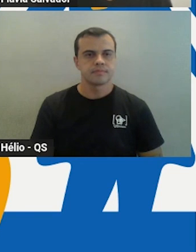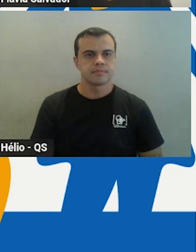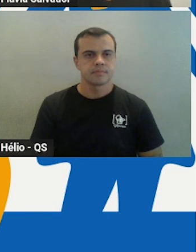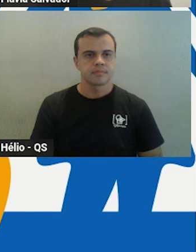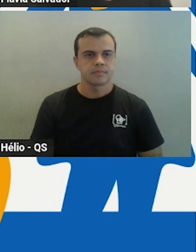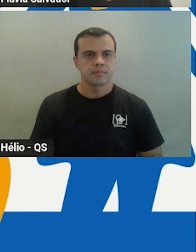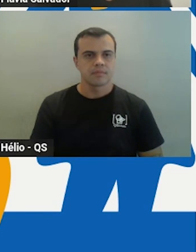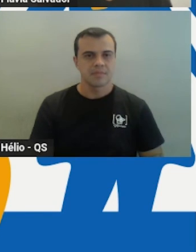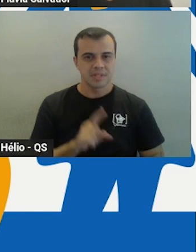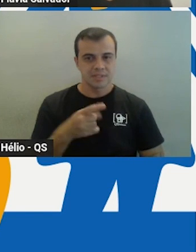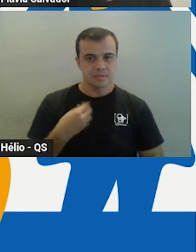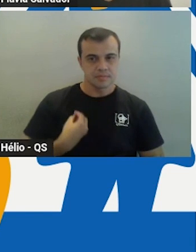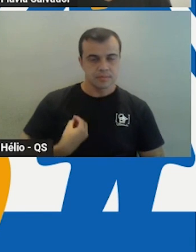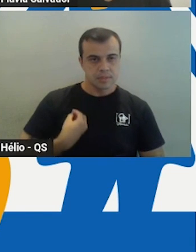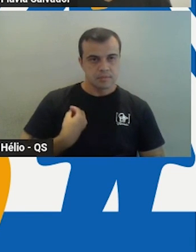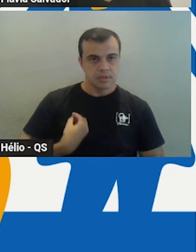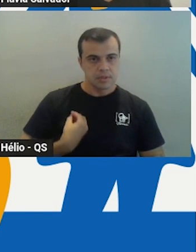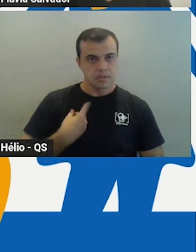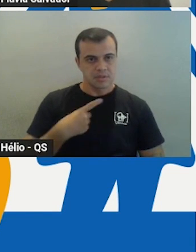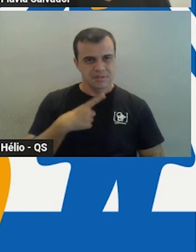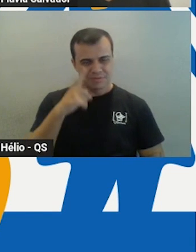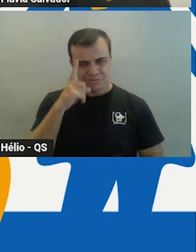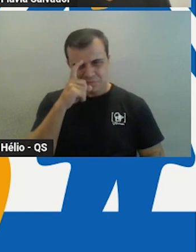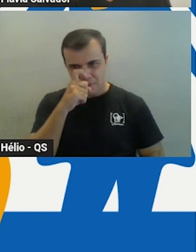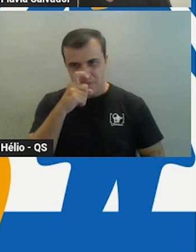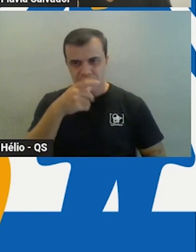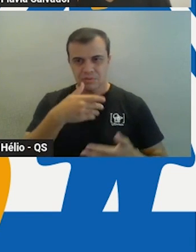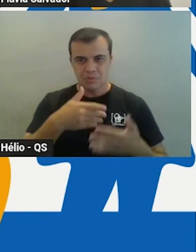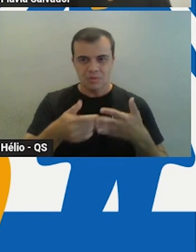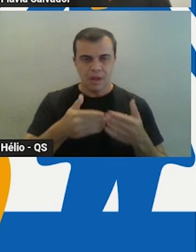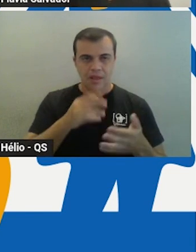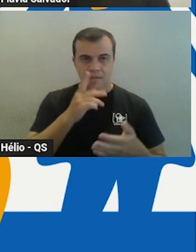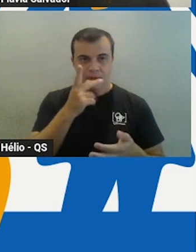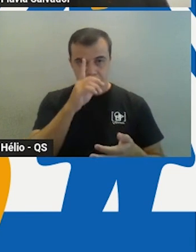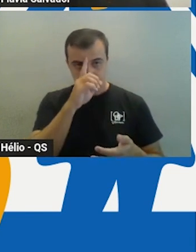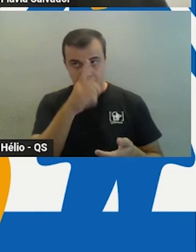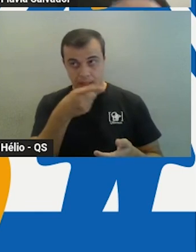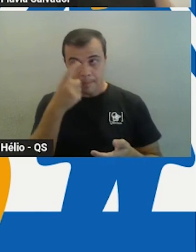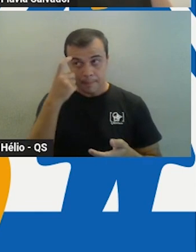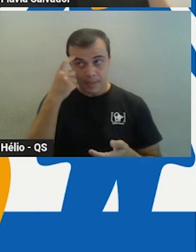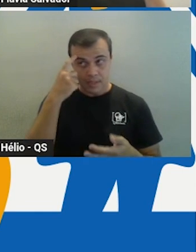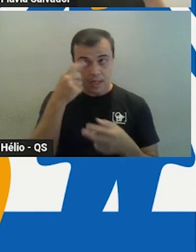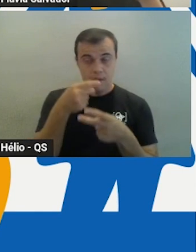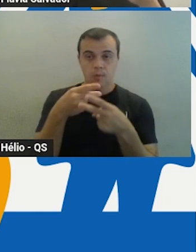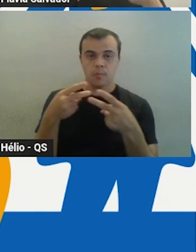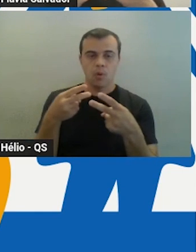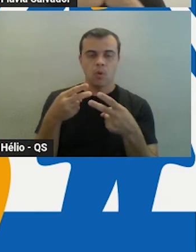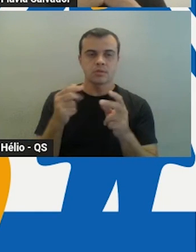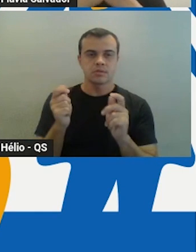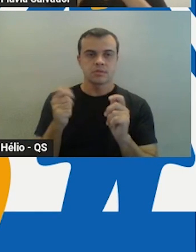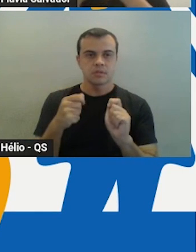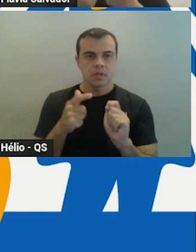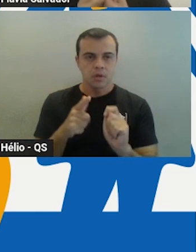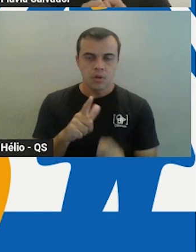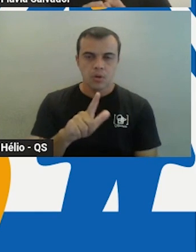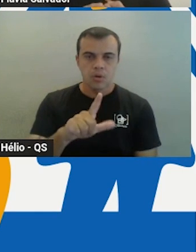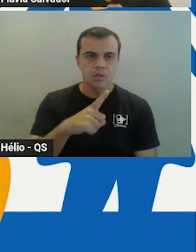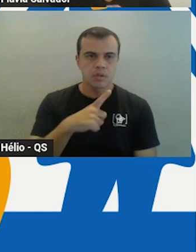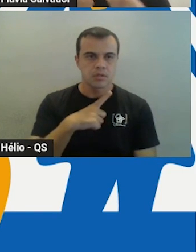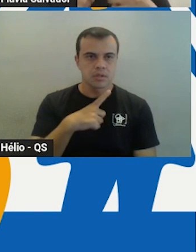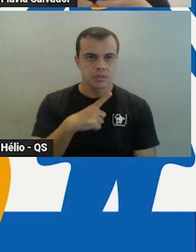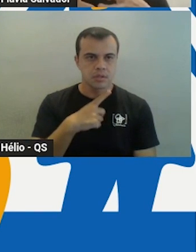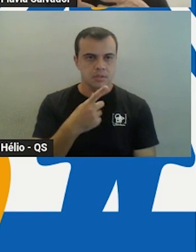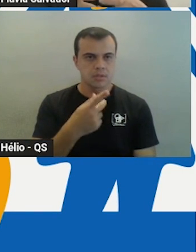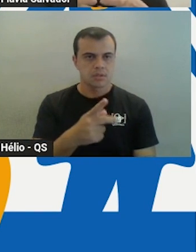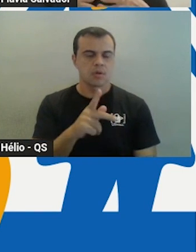Se os participantes tiverem dificuldade de dar ordens, né, de pensar numa coisa para dar ordem, para ser a ordem do seu